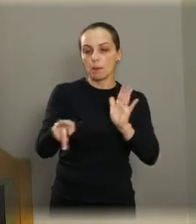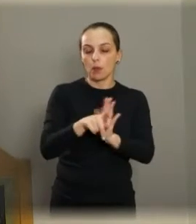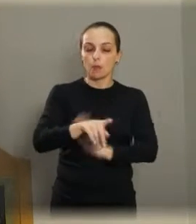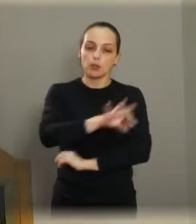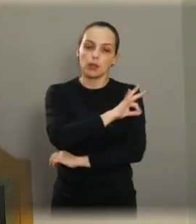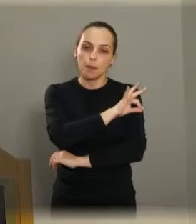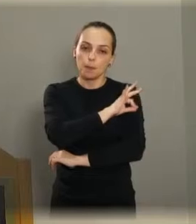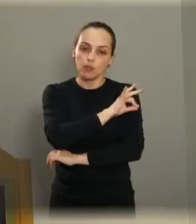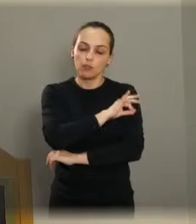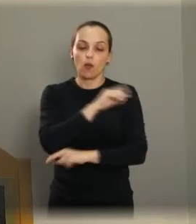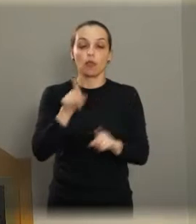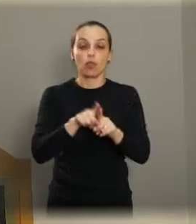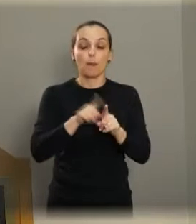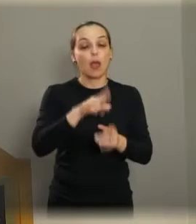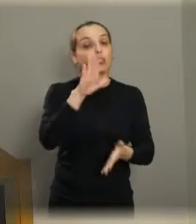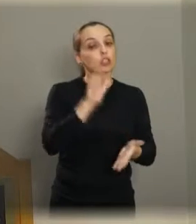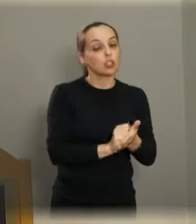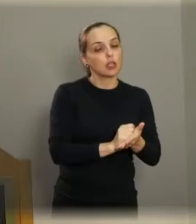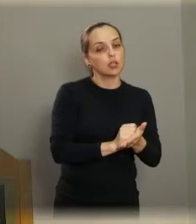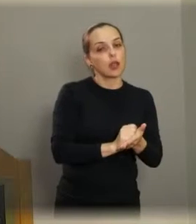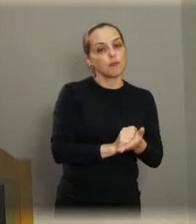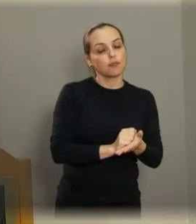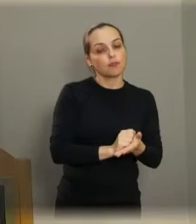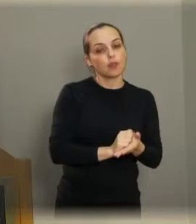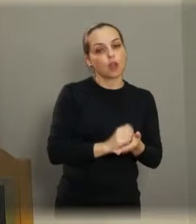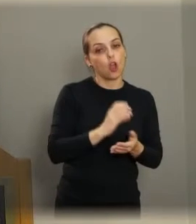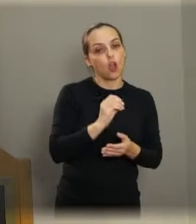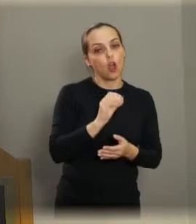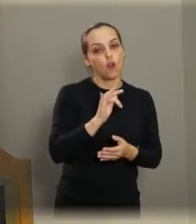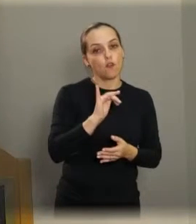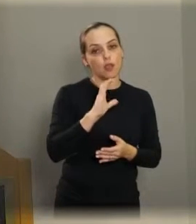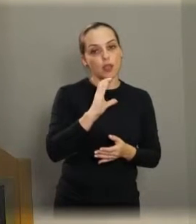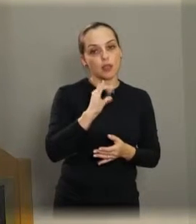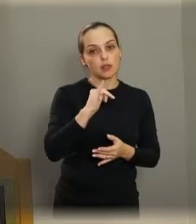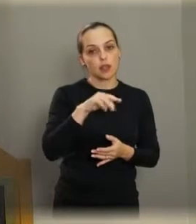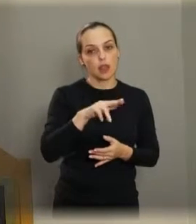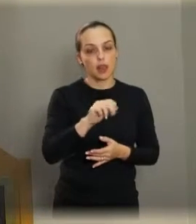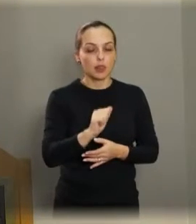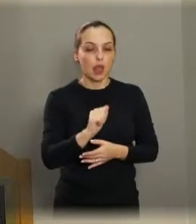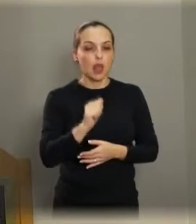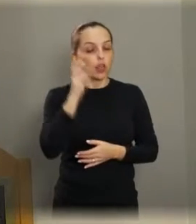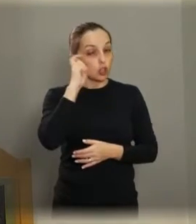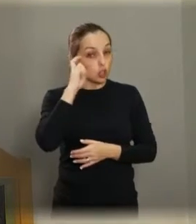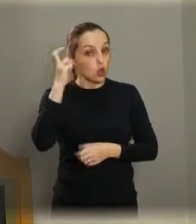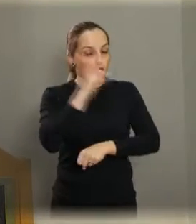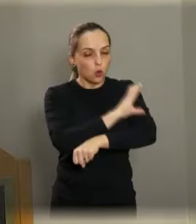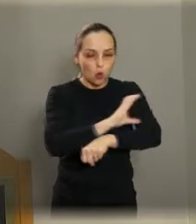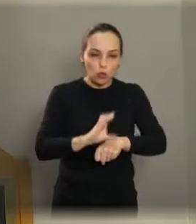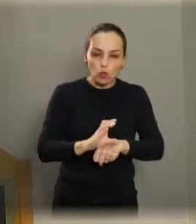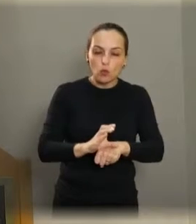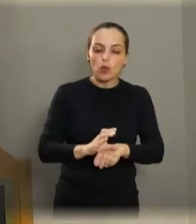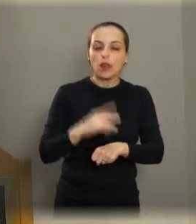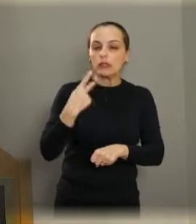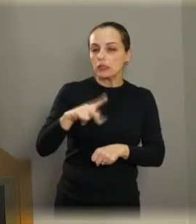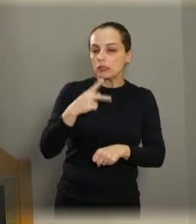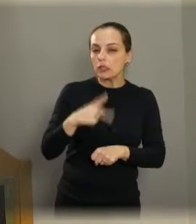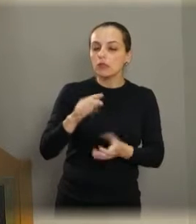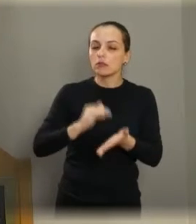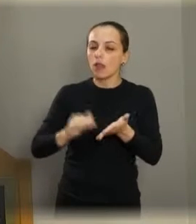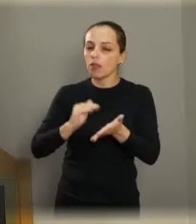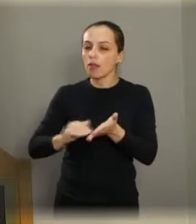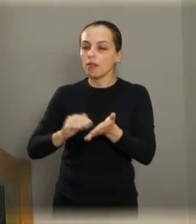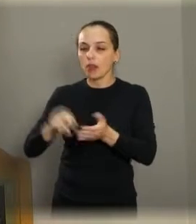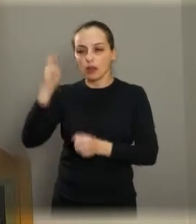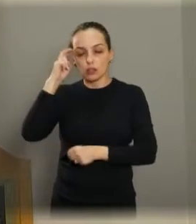continuam também as inscrições das oficinas culturais oferecidos pela Secretaria da Cultura sempre que eu tenho a oportunidade eu